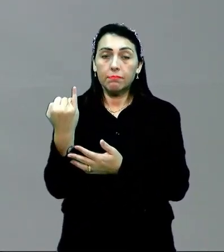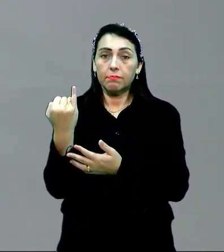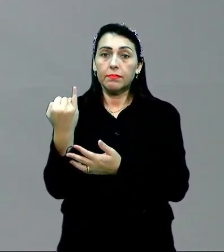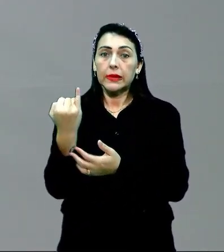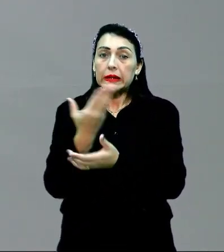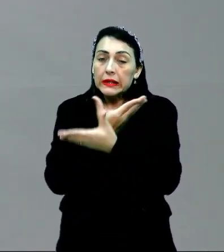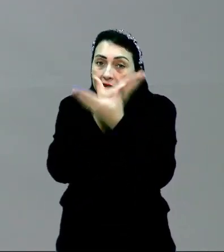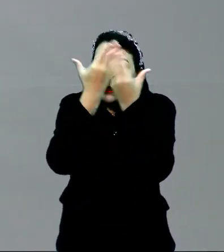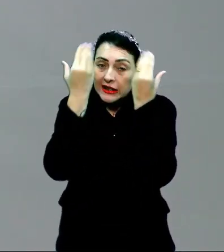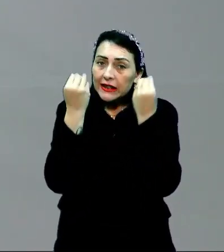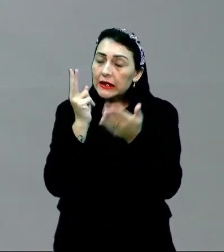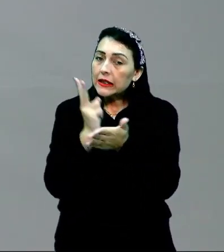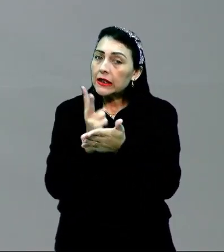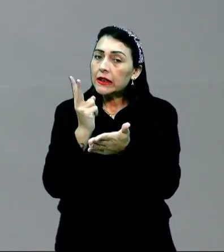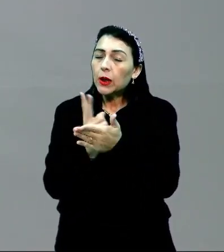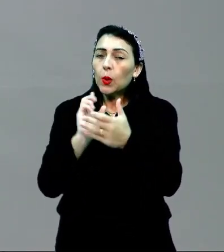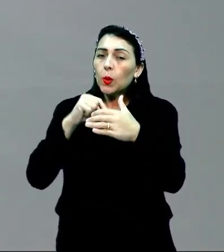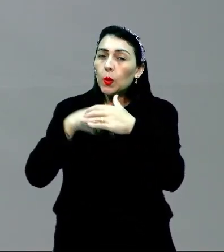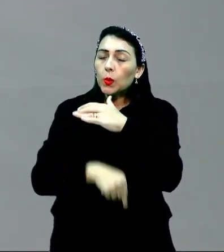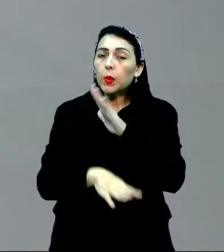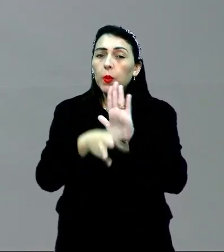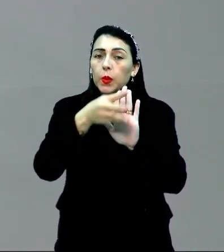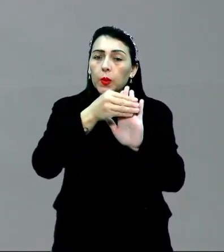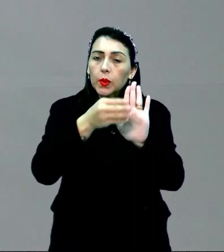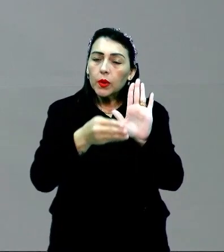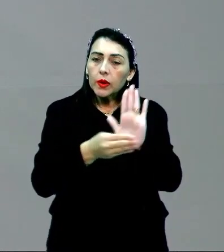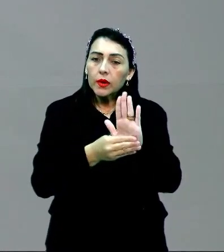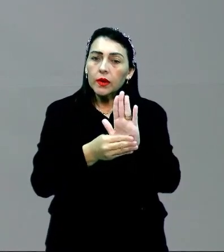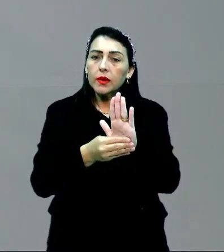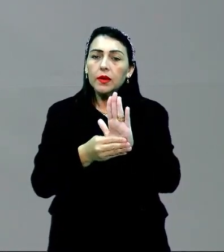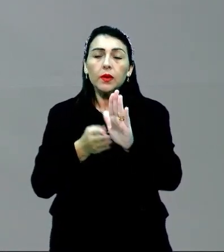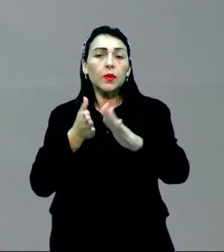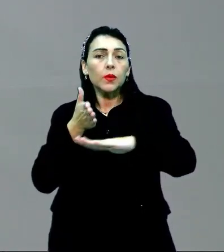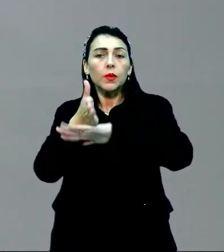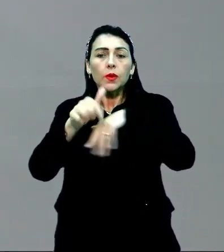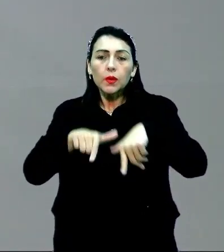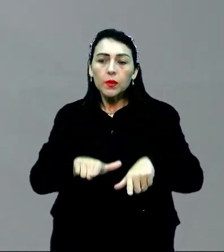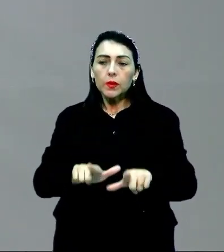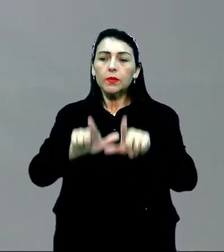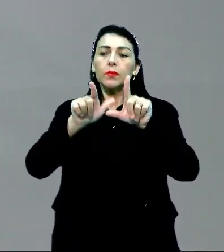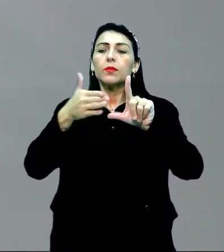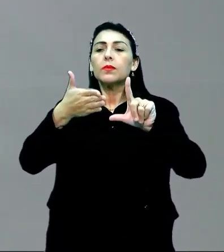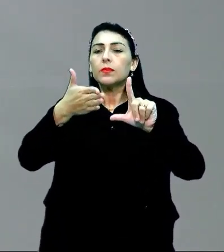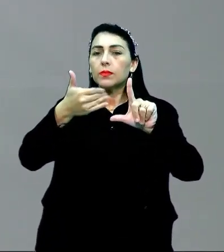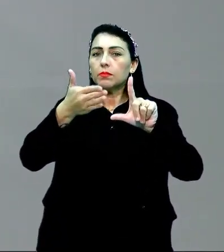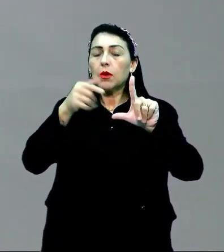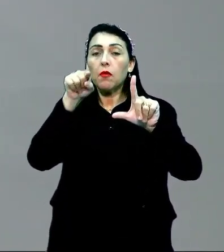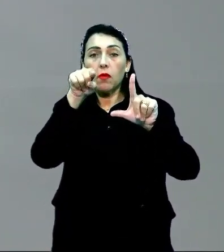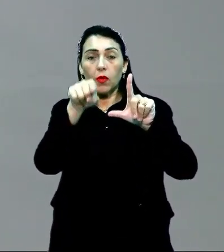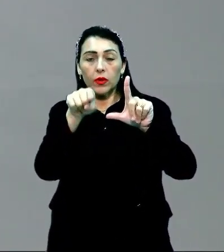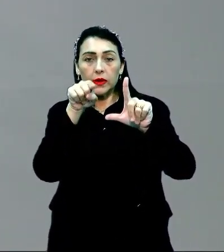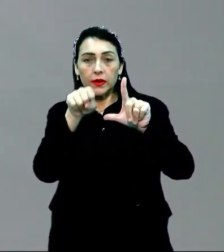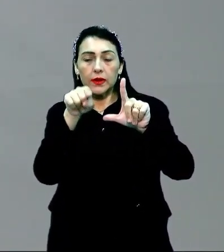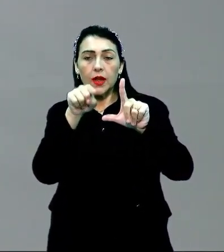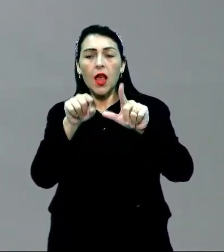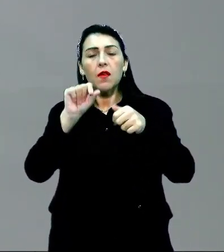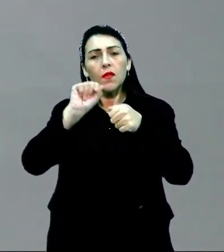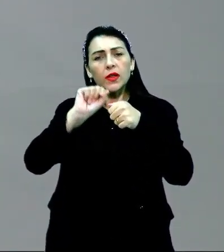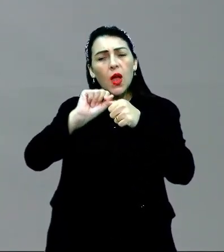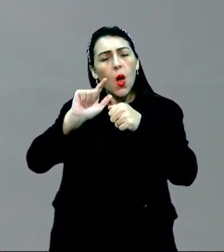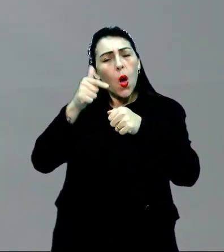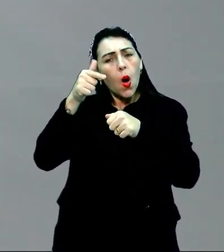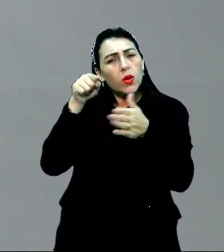não esqueçam sempre de aprofundar o conteúdo entrar na nossa plataforma né Para você fazer